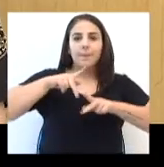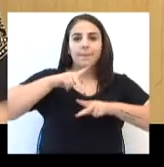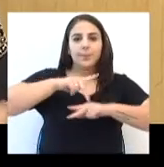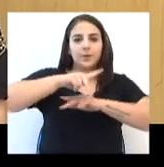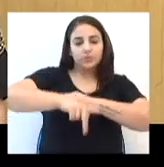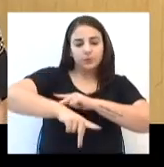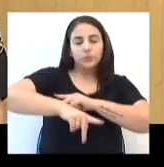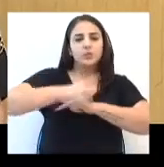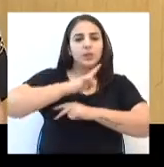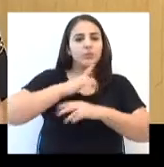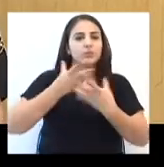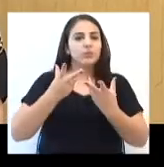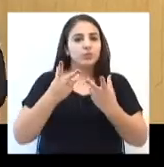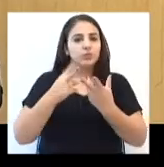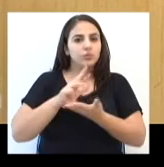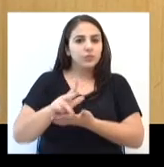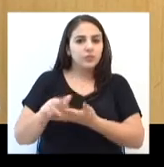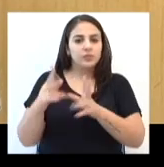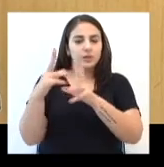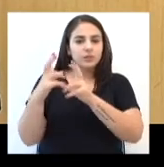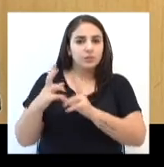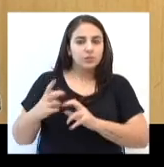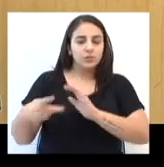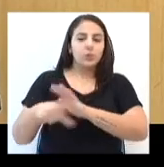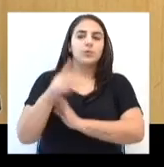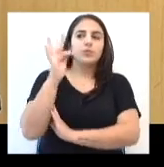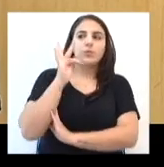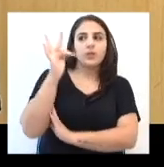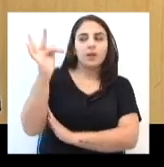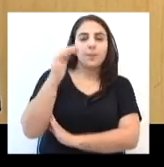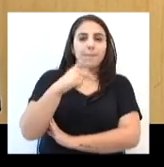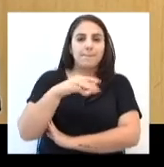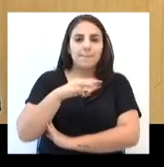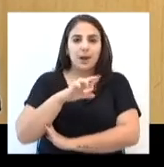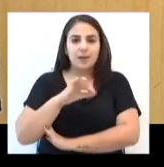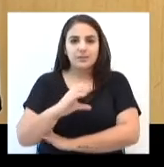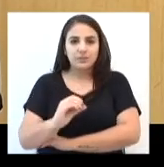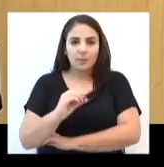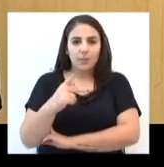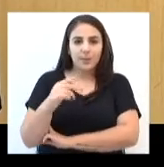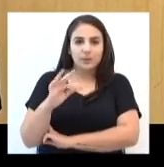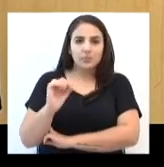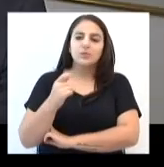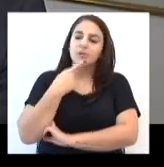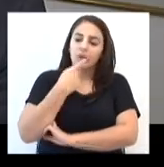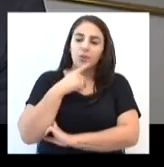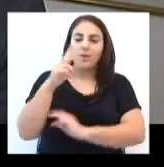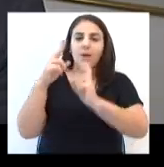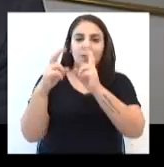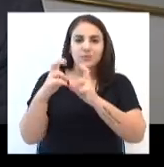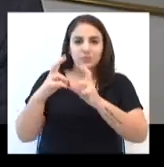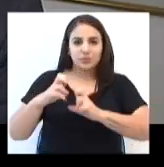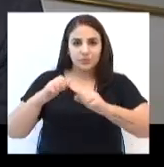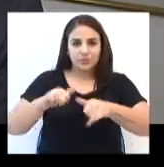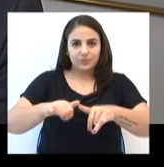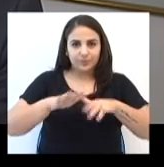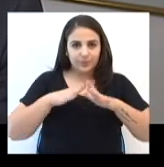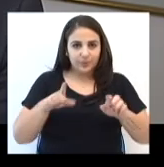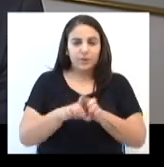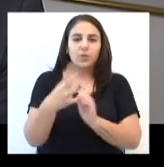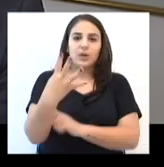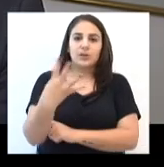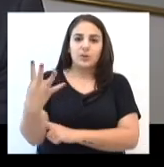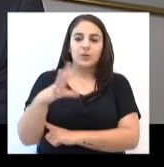evidência. Após anúncios federais, o presidente Márcio Patucci comentou o assunto na tribuna. Serão 44 milhões de